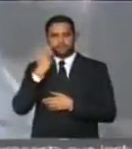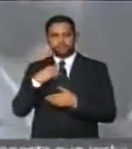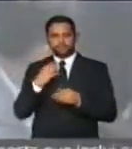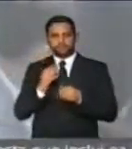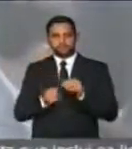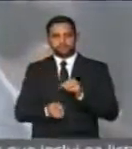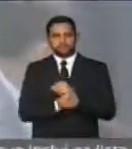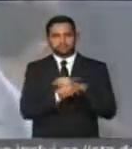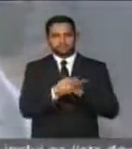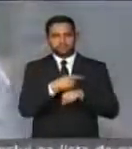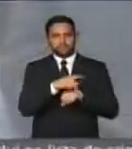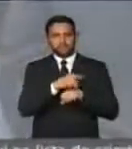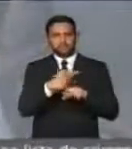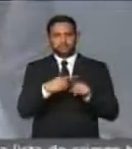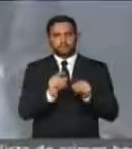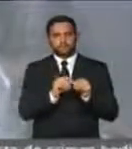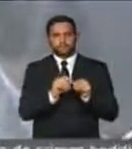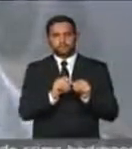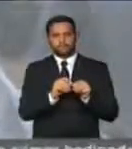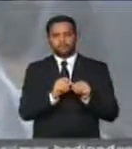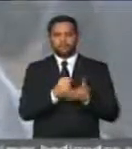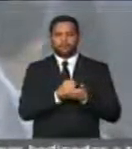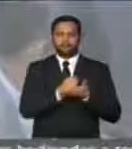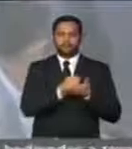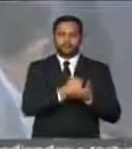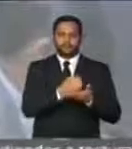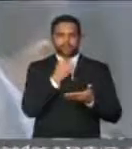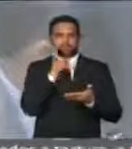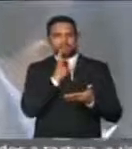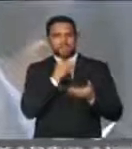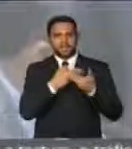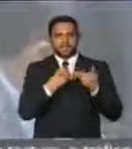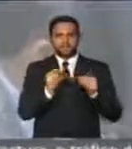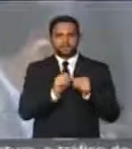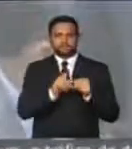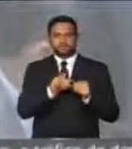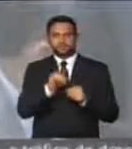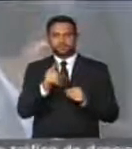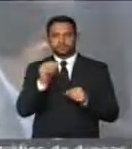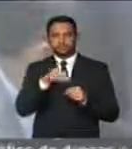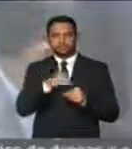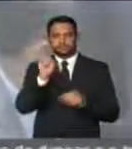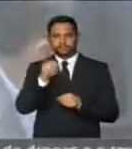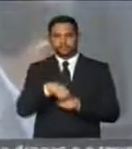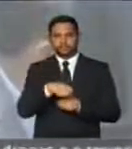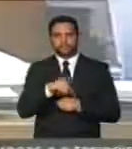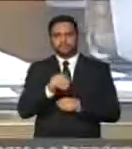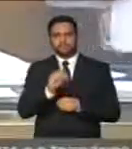aplicaram o dinheiro lá fora vão ter uma benesse extraordinária. Portanto, o PSB vota sim. PCdoB.